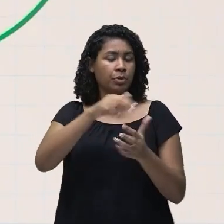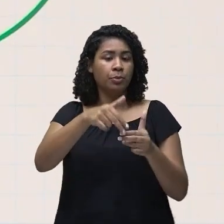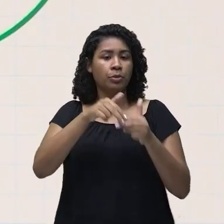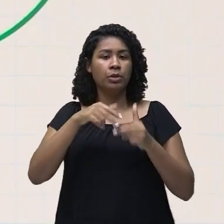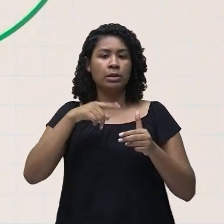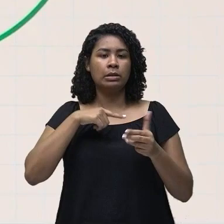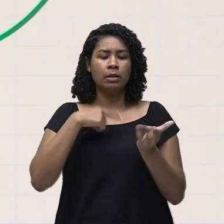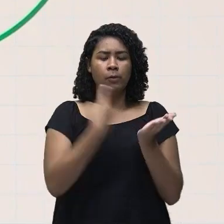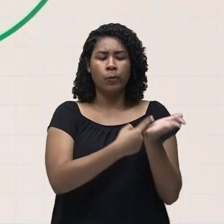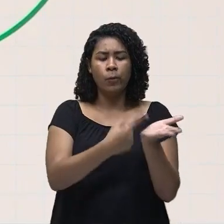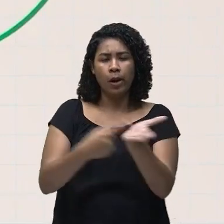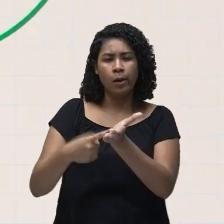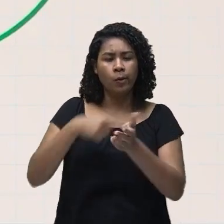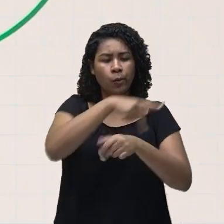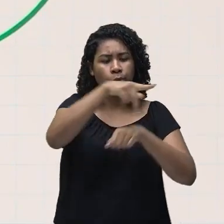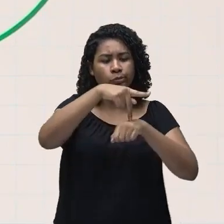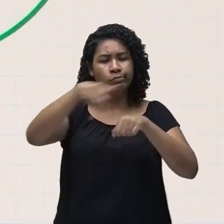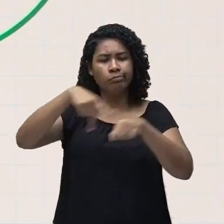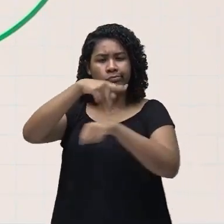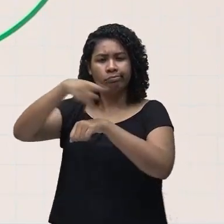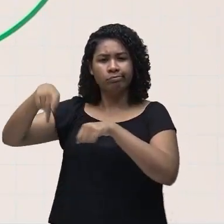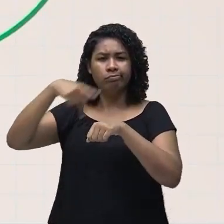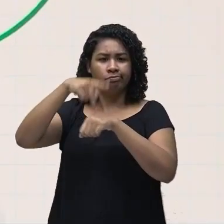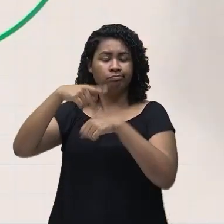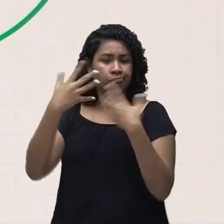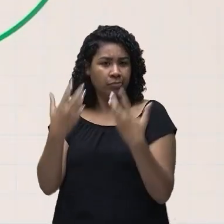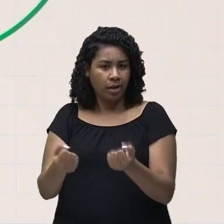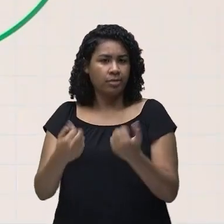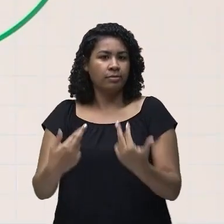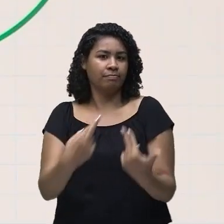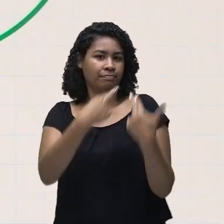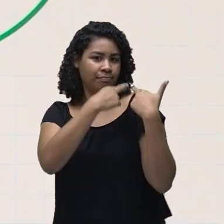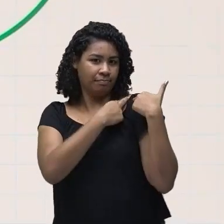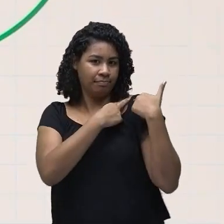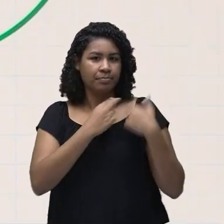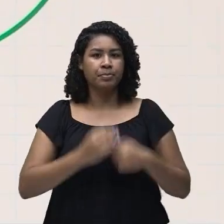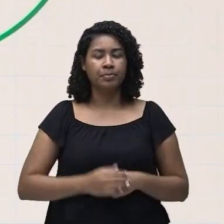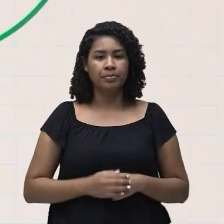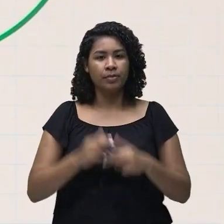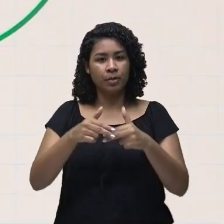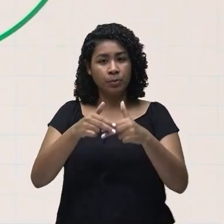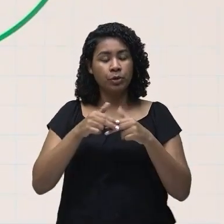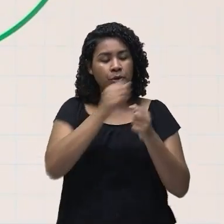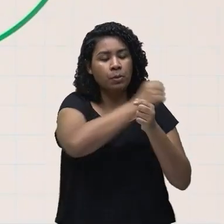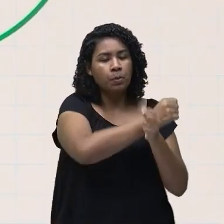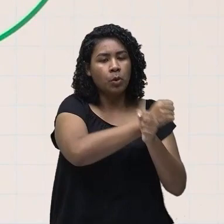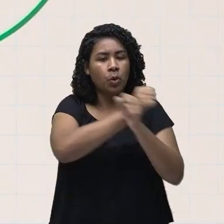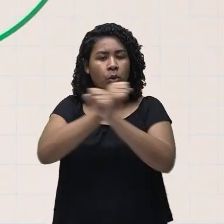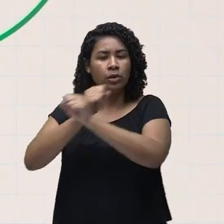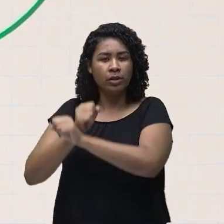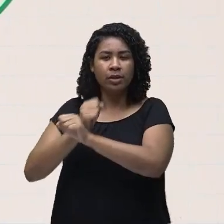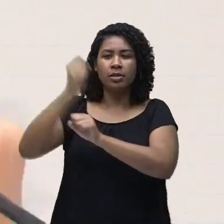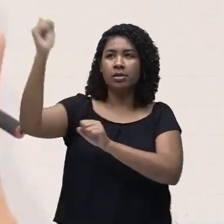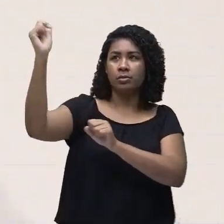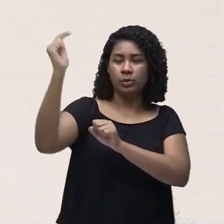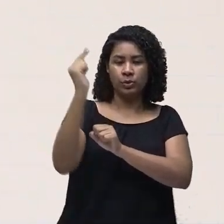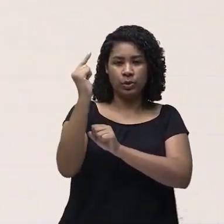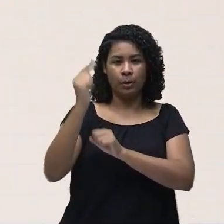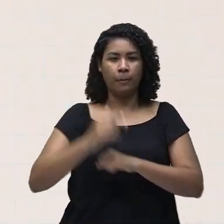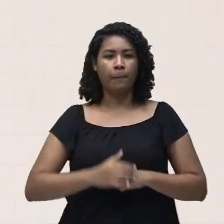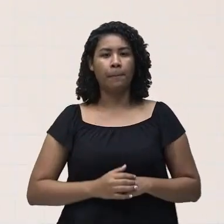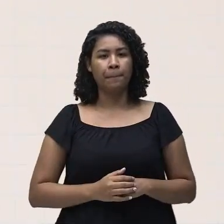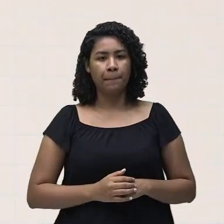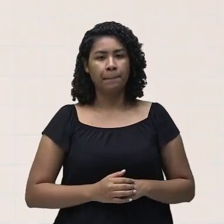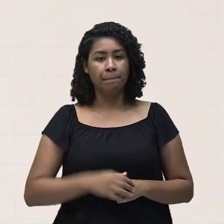esforço internacional para a recuperação da camada de ozônio, responsável por nos proteger dos raios UVB.